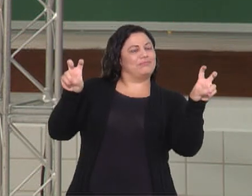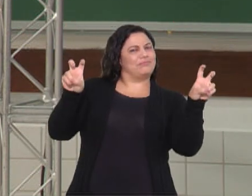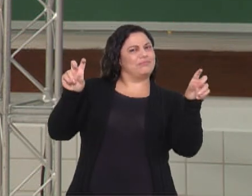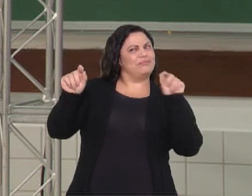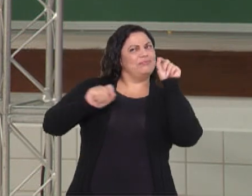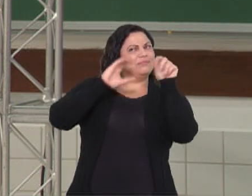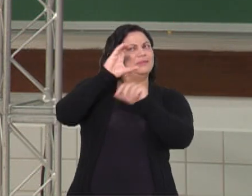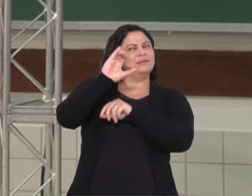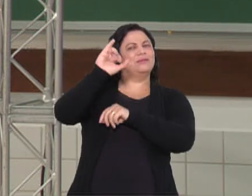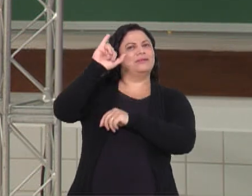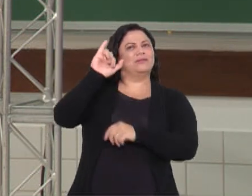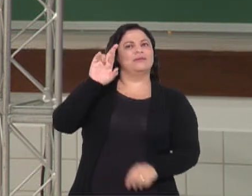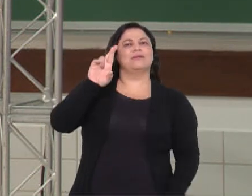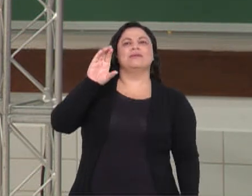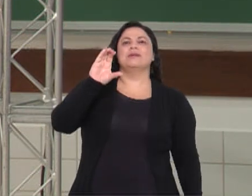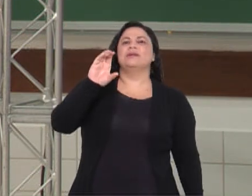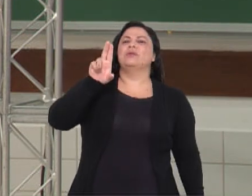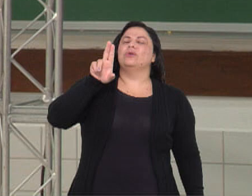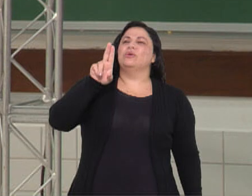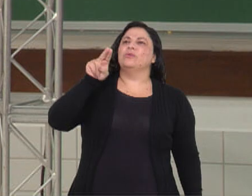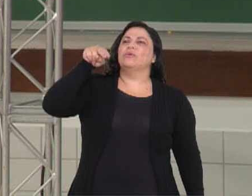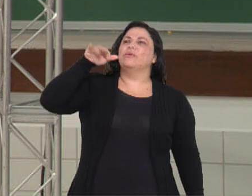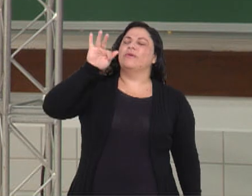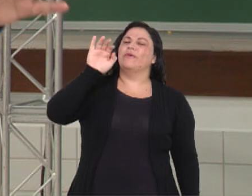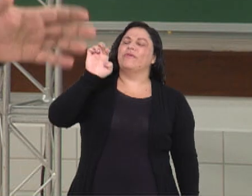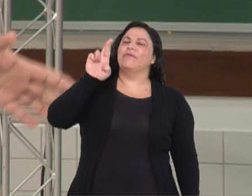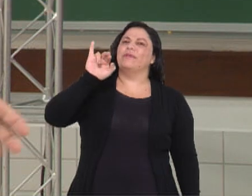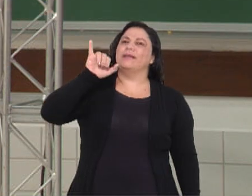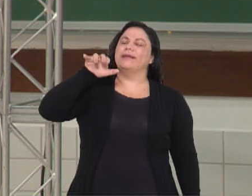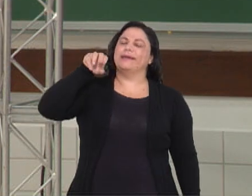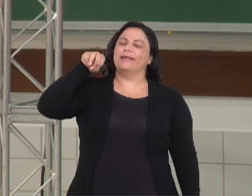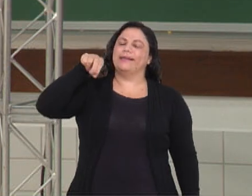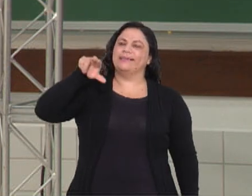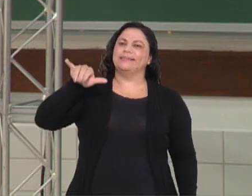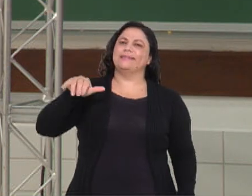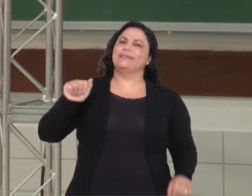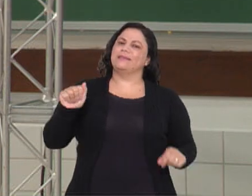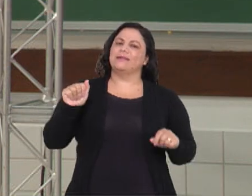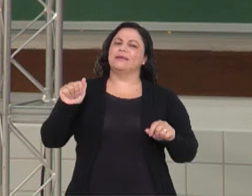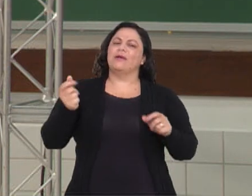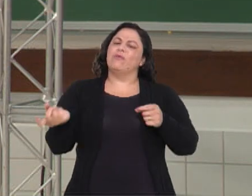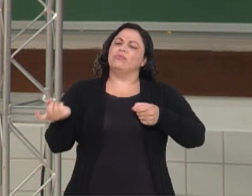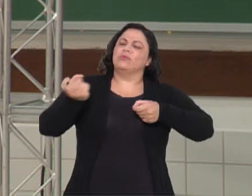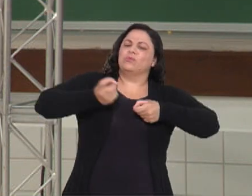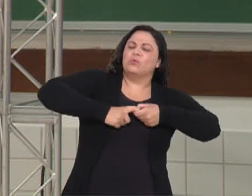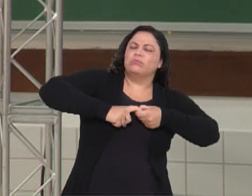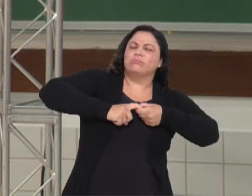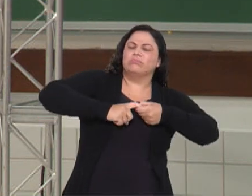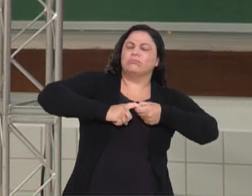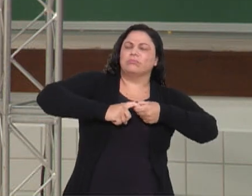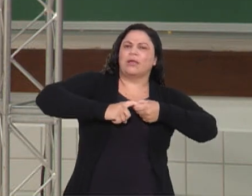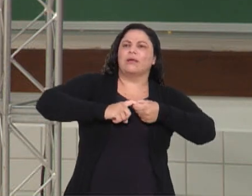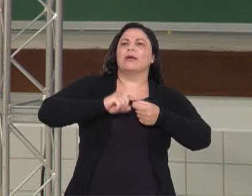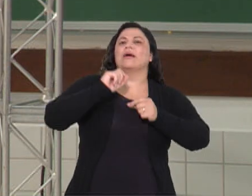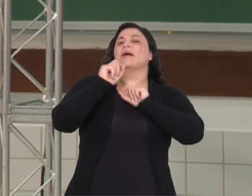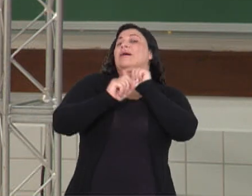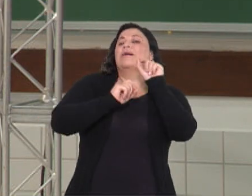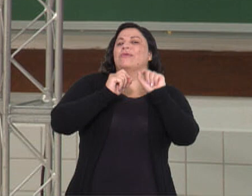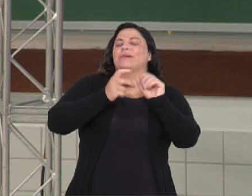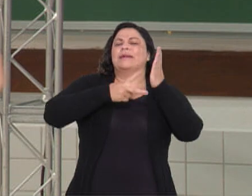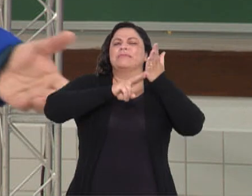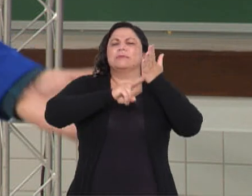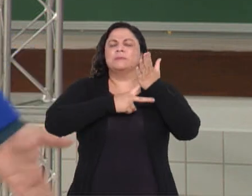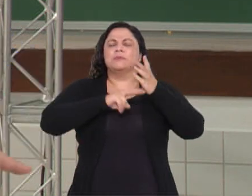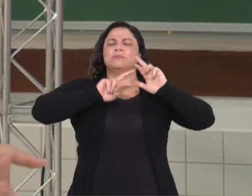circunferência. Vamos voltar à geometria analítica que o professor Vitor tinha começado, agora a gente vai dar continuidade. Não vamos mais falar de